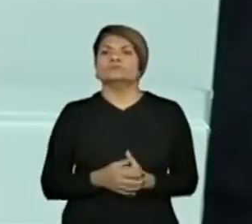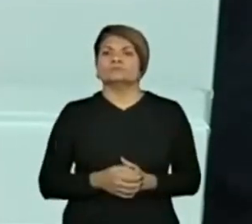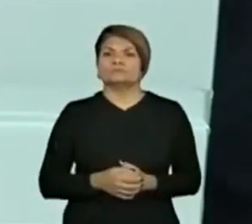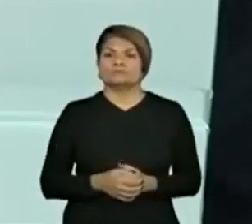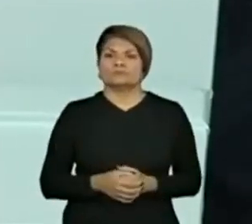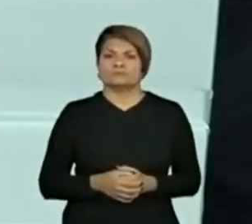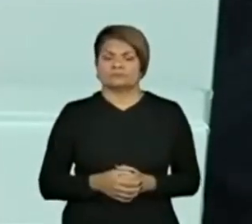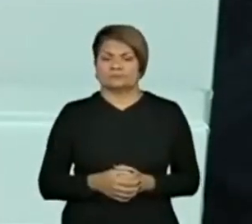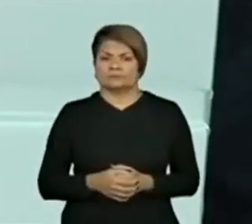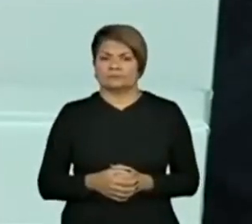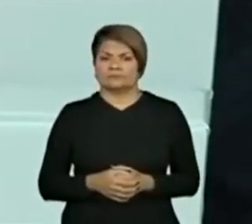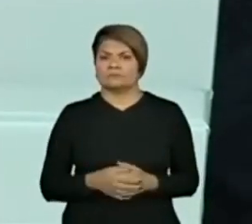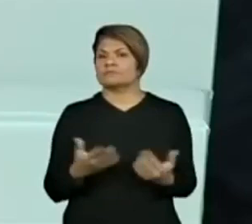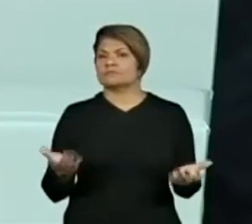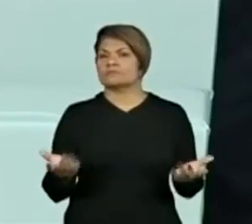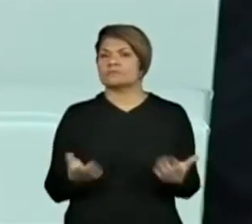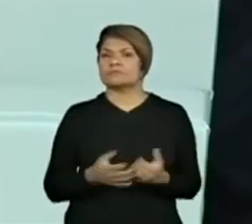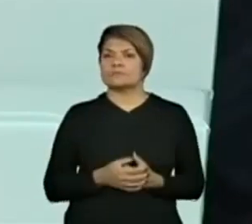5?